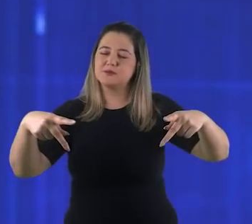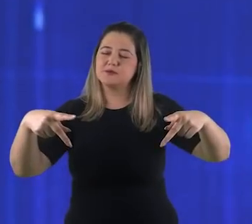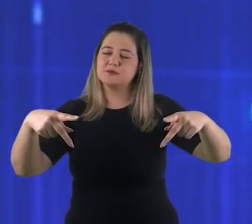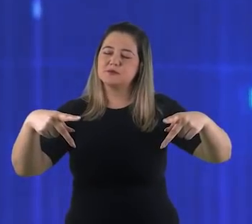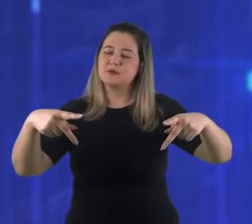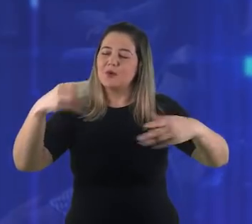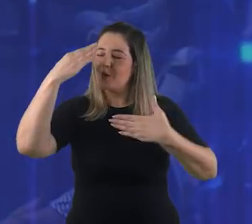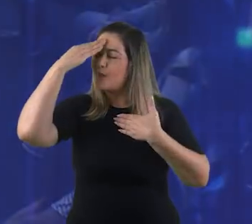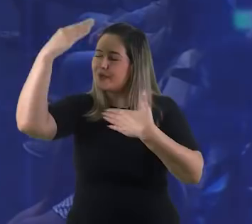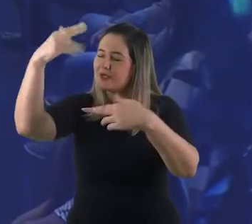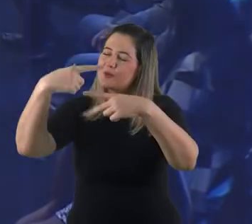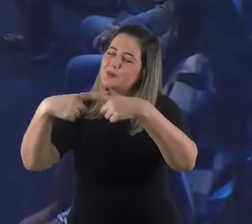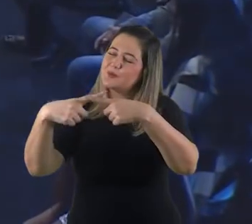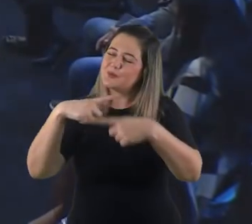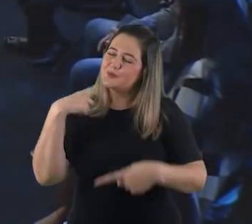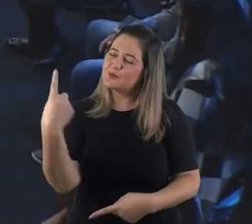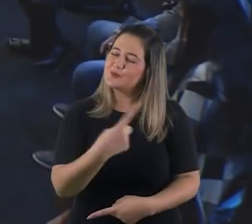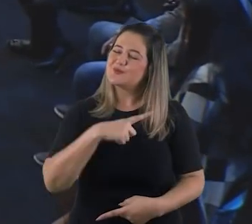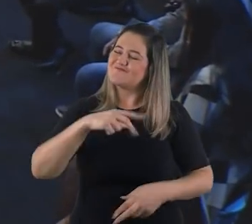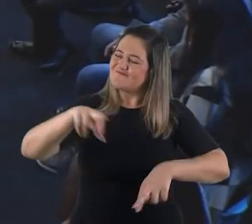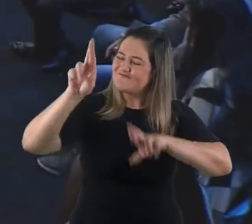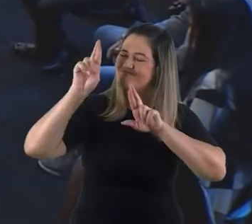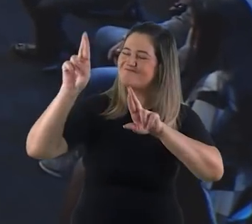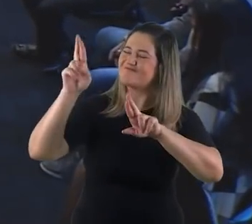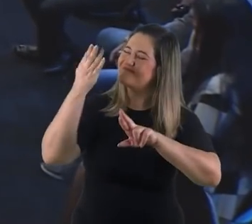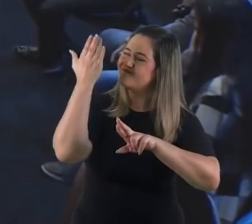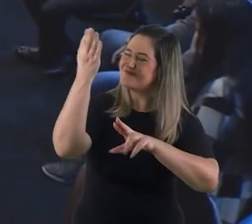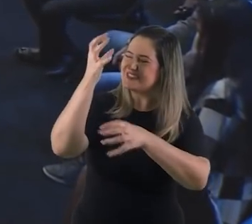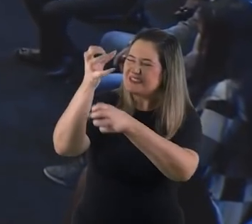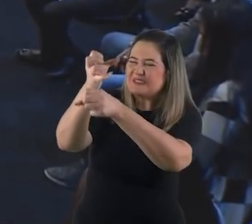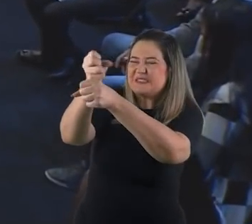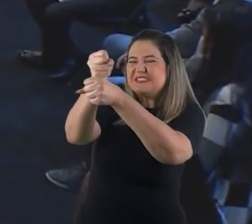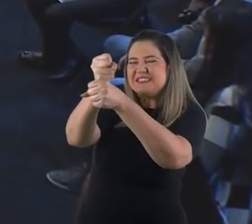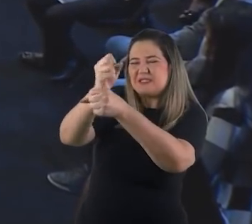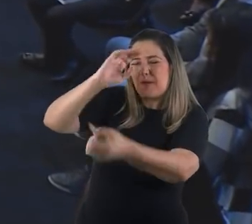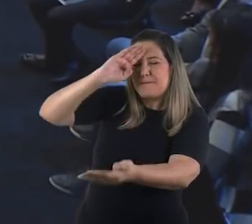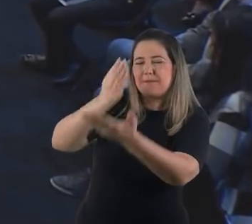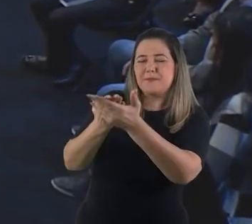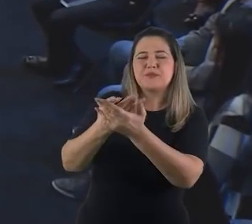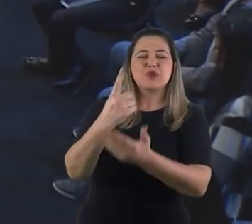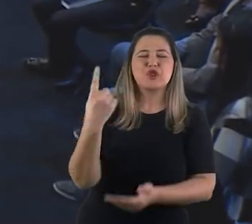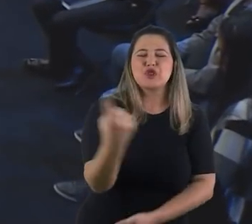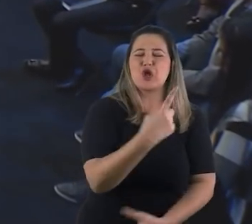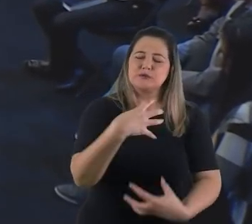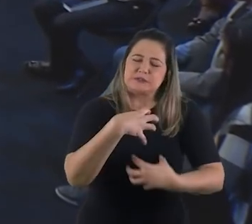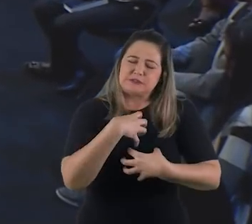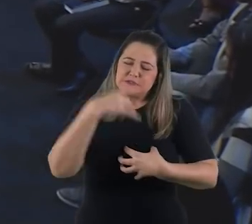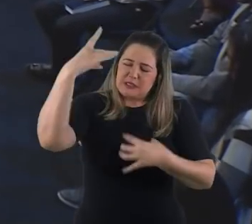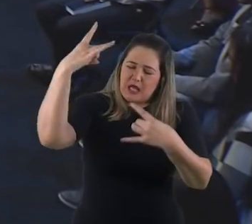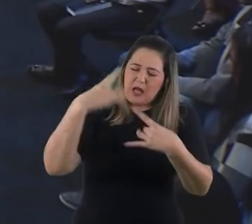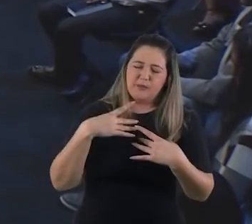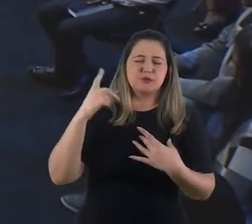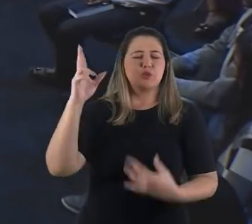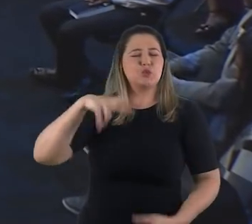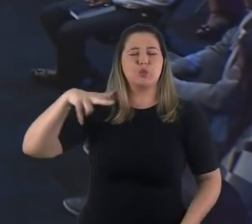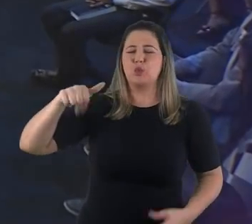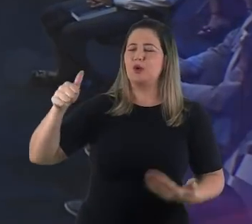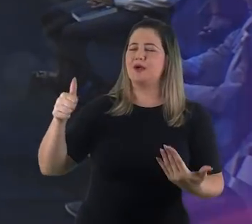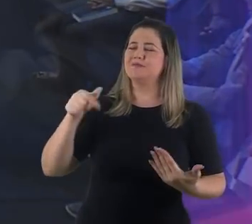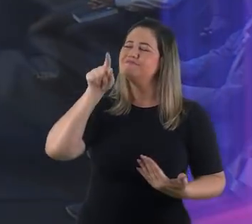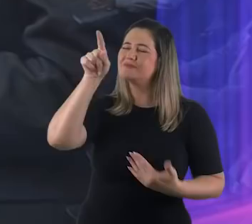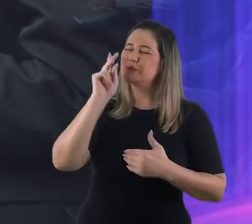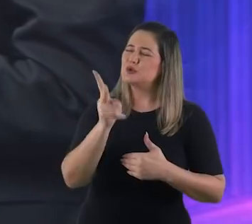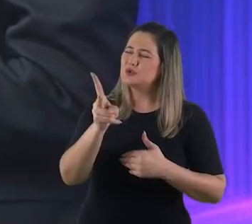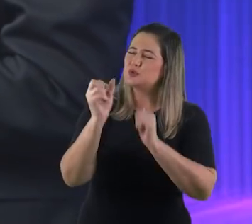porque podemos ter esperança em Ti e nós nunca vamos nos sentir abandonados neste mundo, porque o Senhor